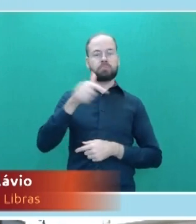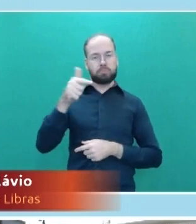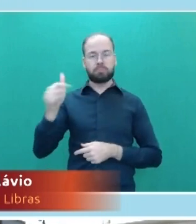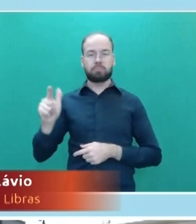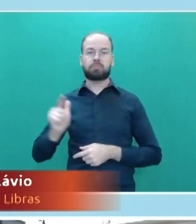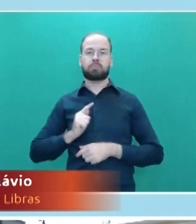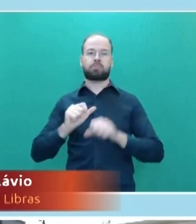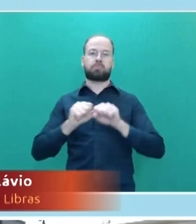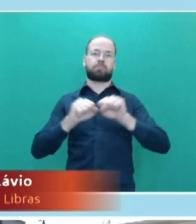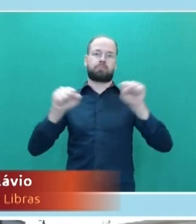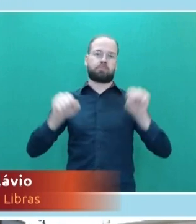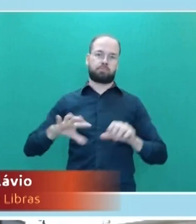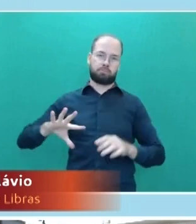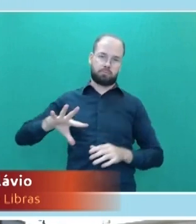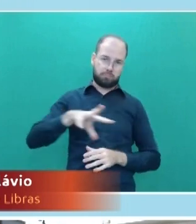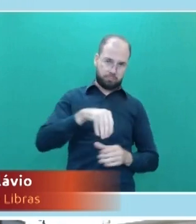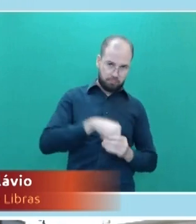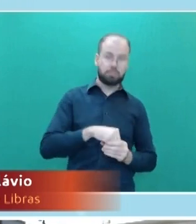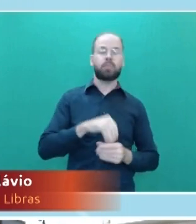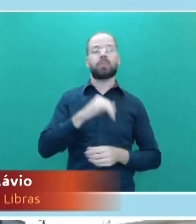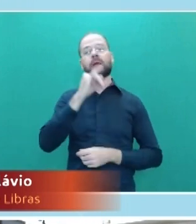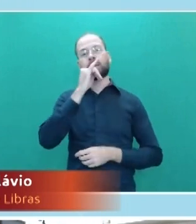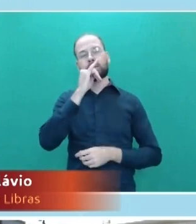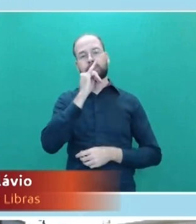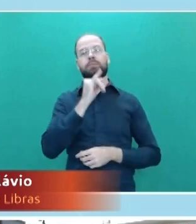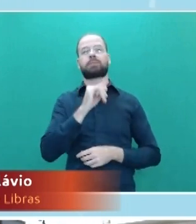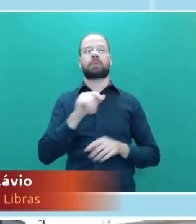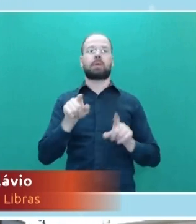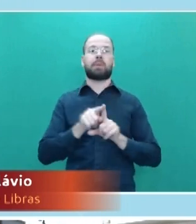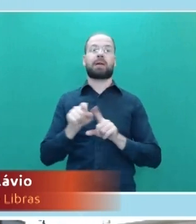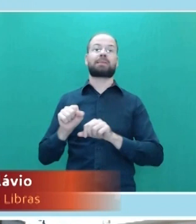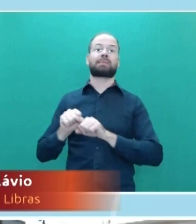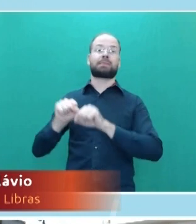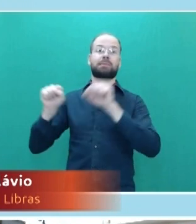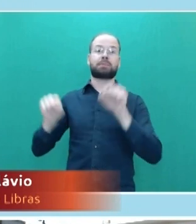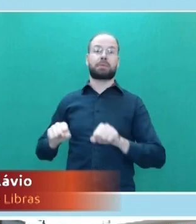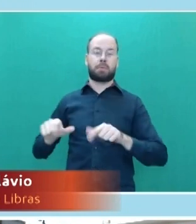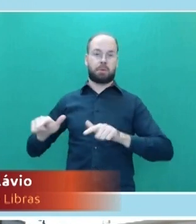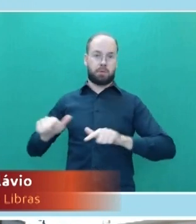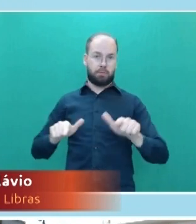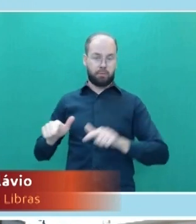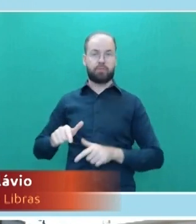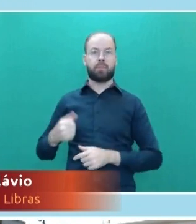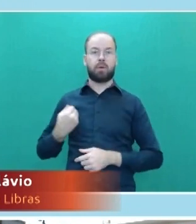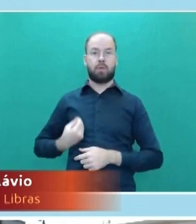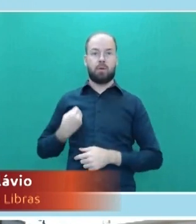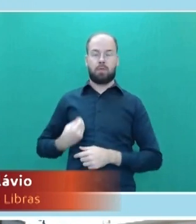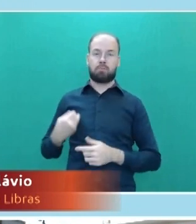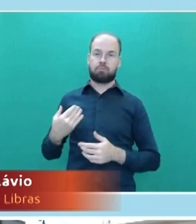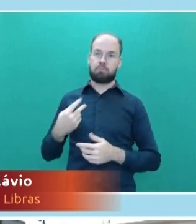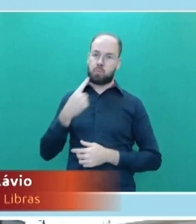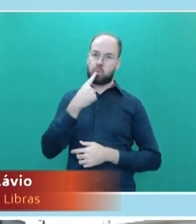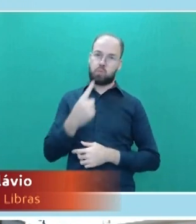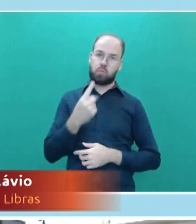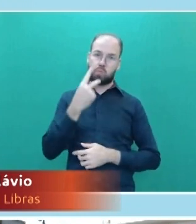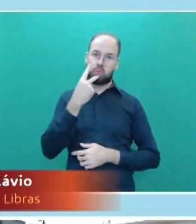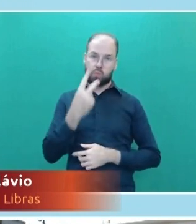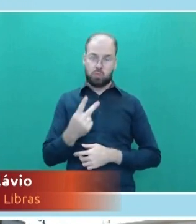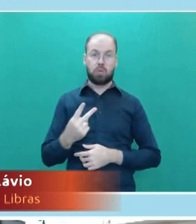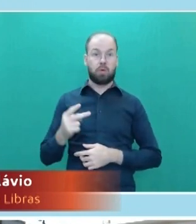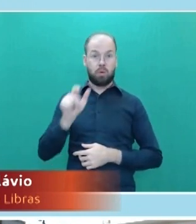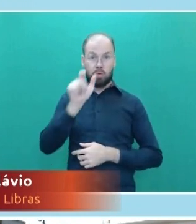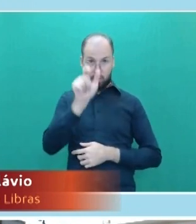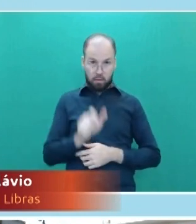todos, por exemplo, também, além do INSS, o sistema trabalhista. Ao final de um ano ou dois de trabalho, esse trabalhador que está